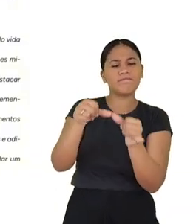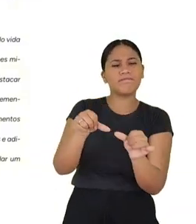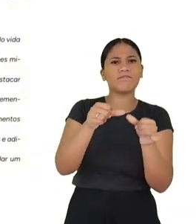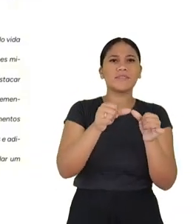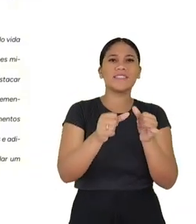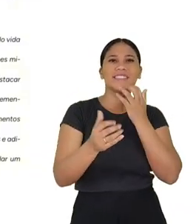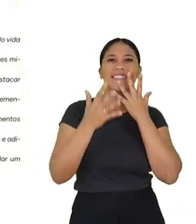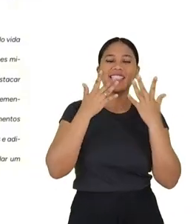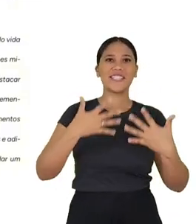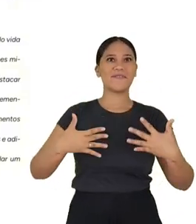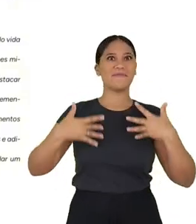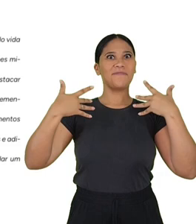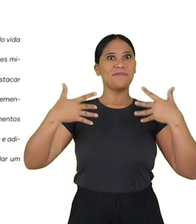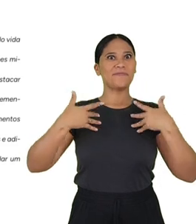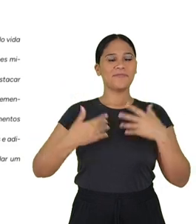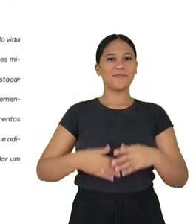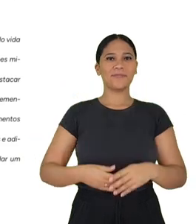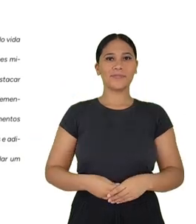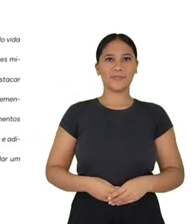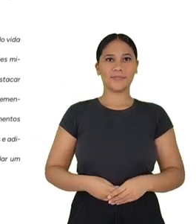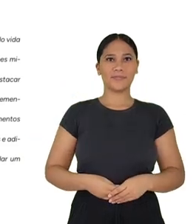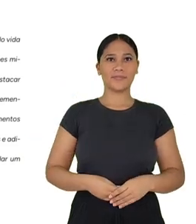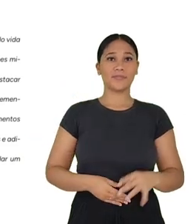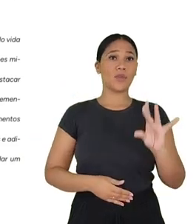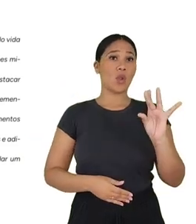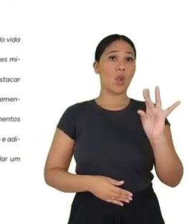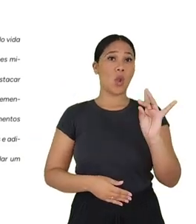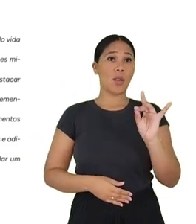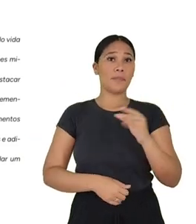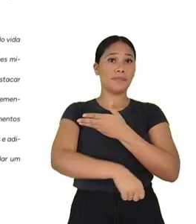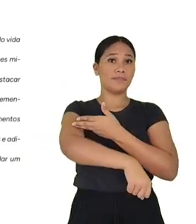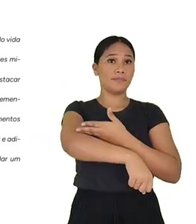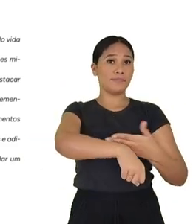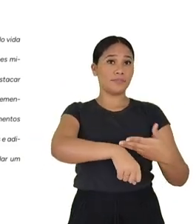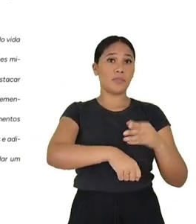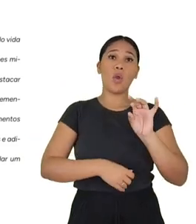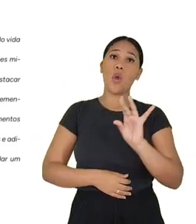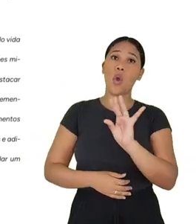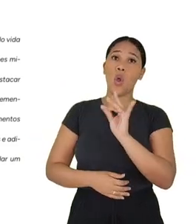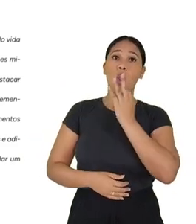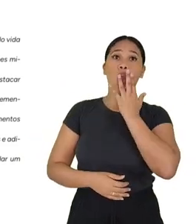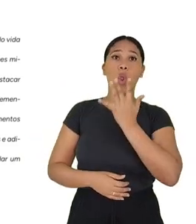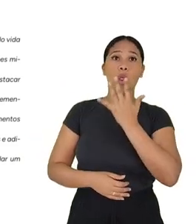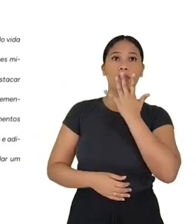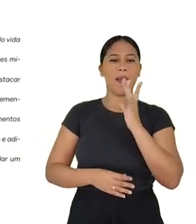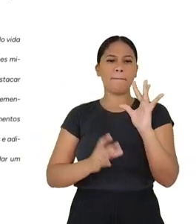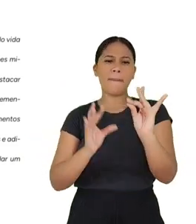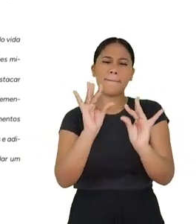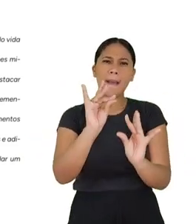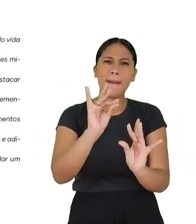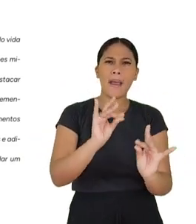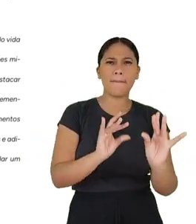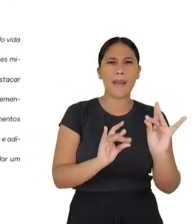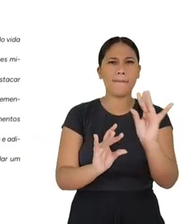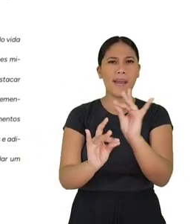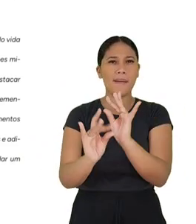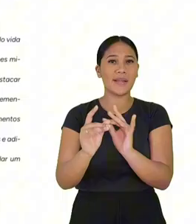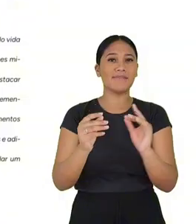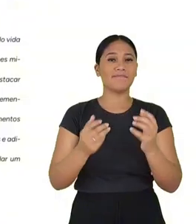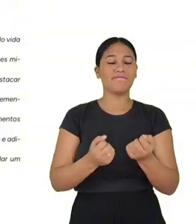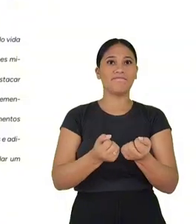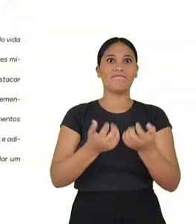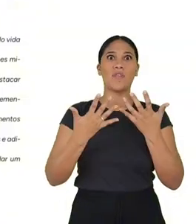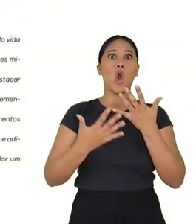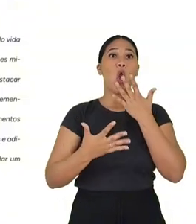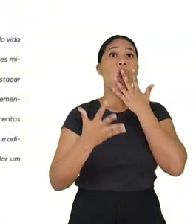incluir texturas variadas e elementos divertidos. Cola branca ou colorida para fixar os materiais